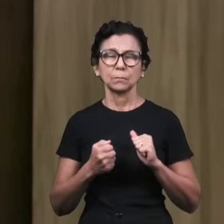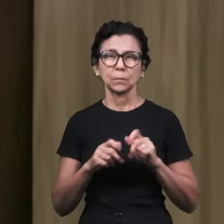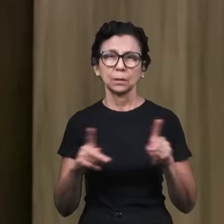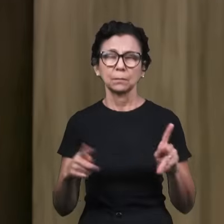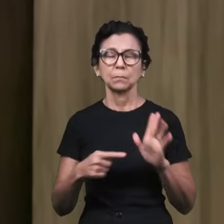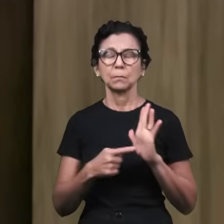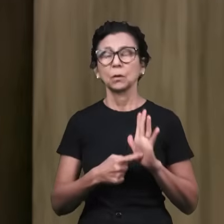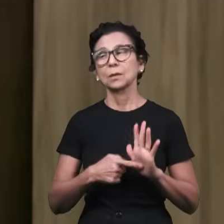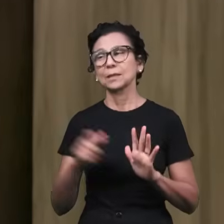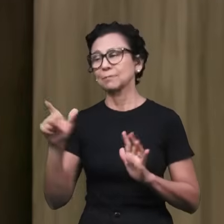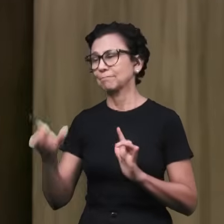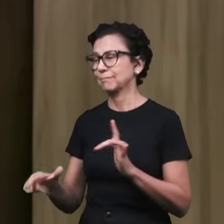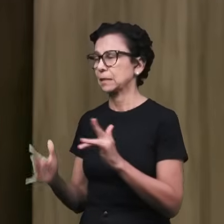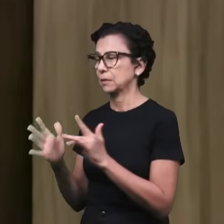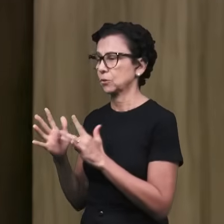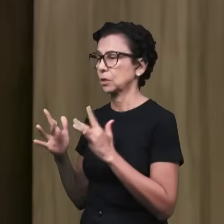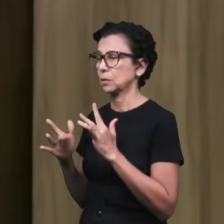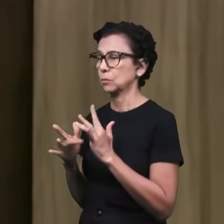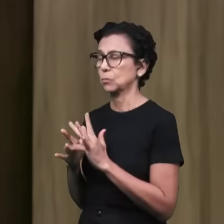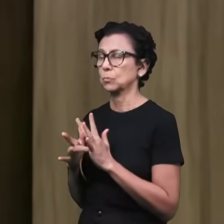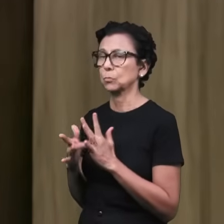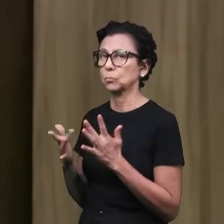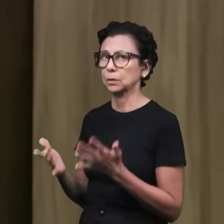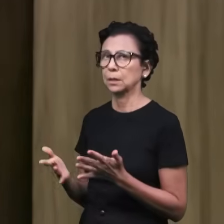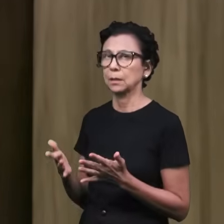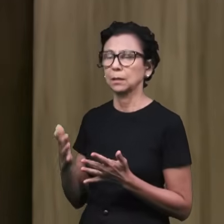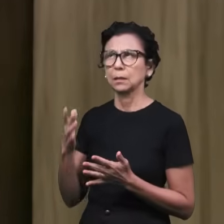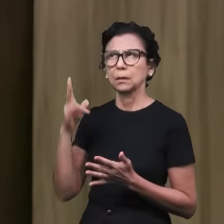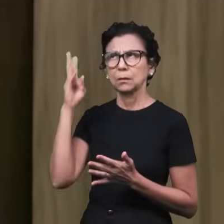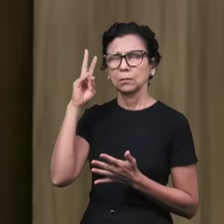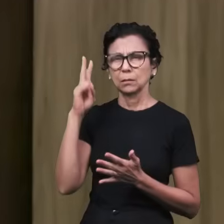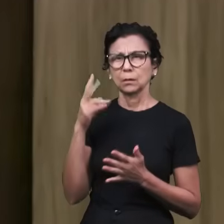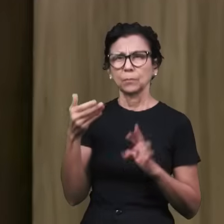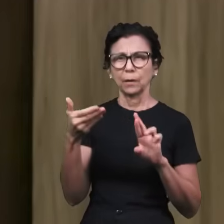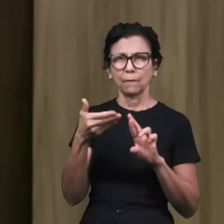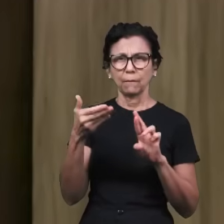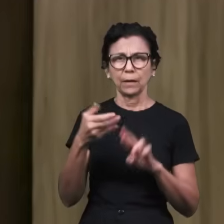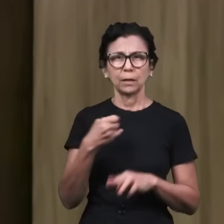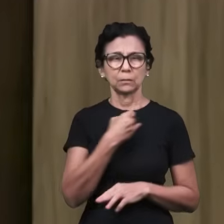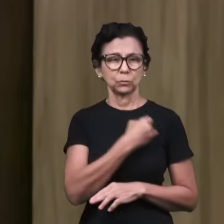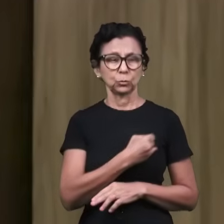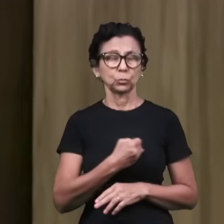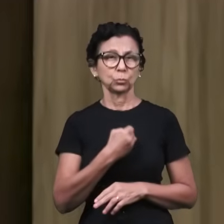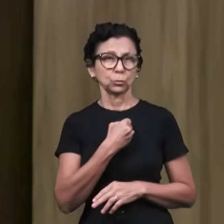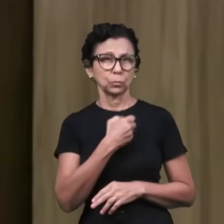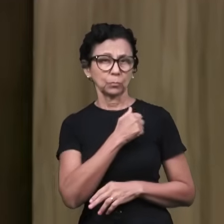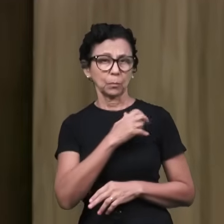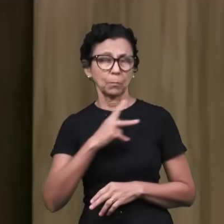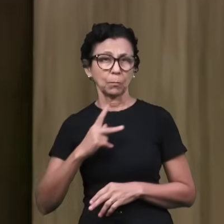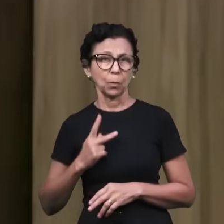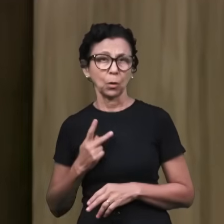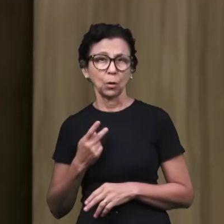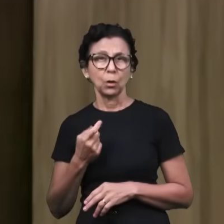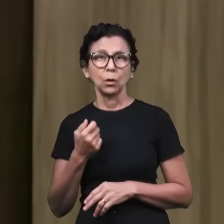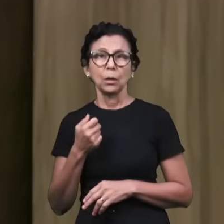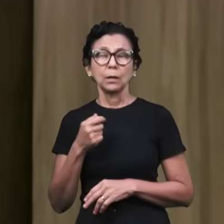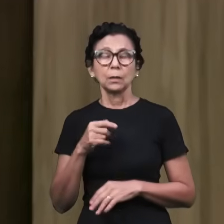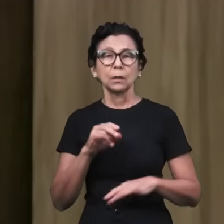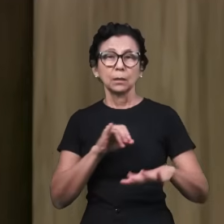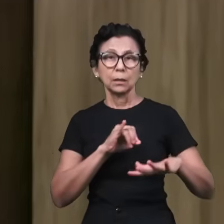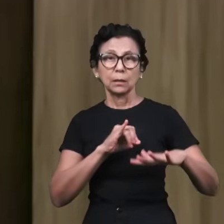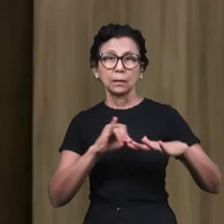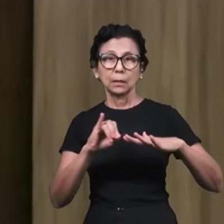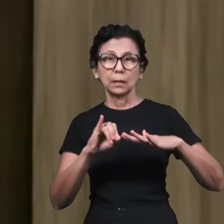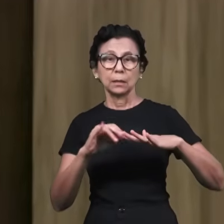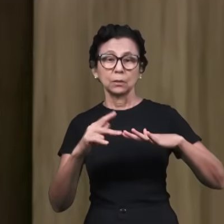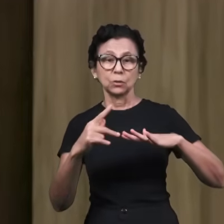gosto sempre de fazer referência à visão que João teve lá na ilha de Patmos, quando ele vê um Jesus